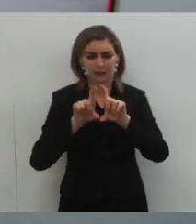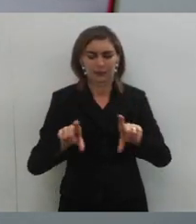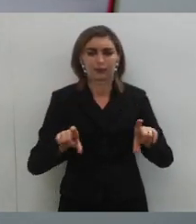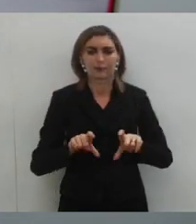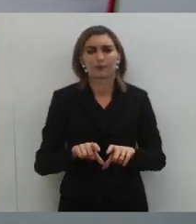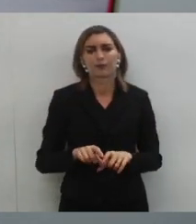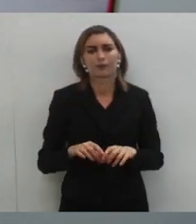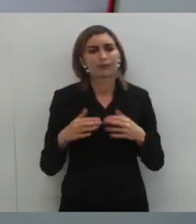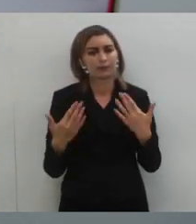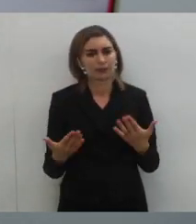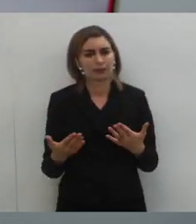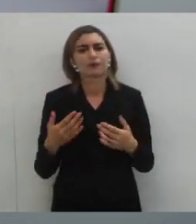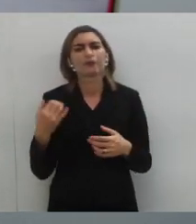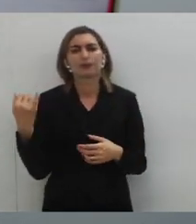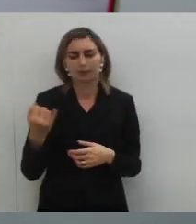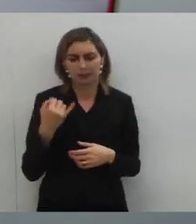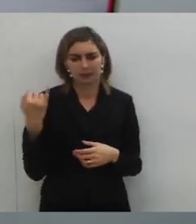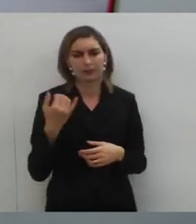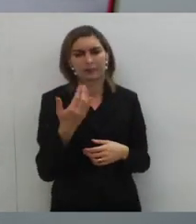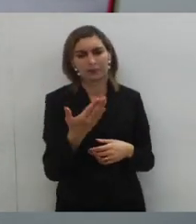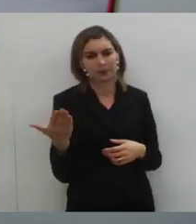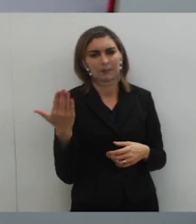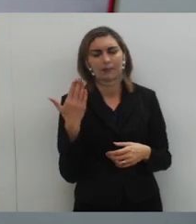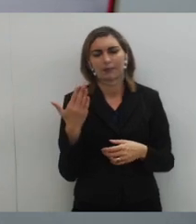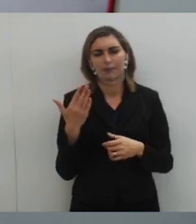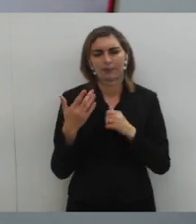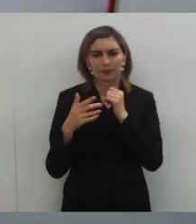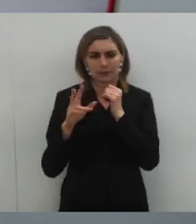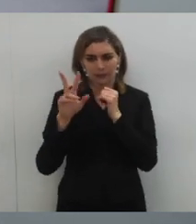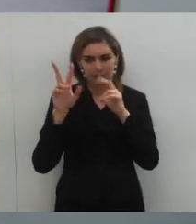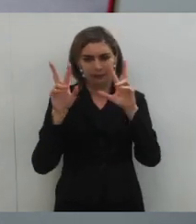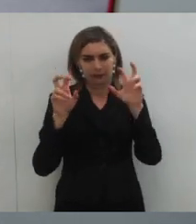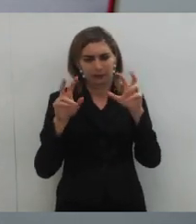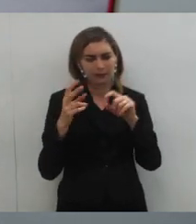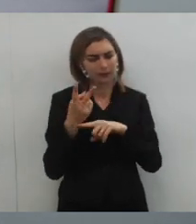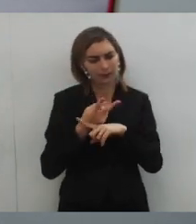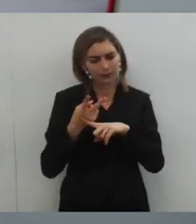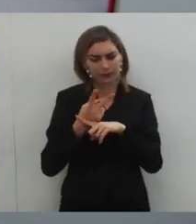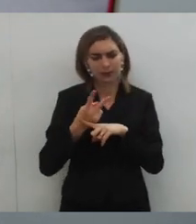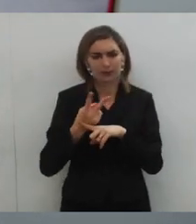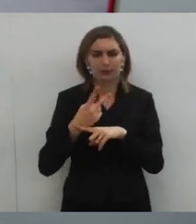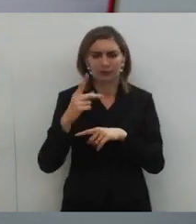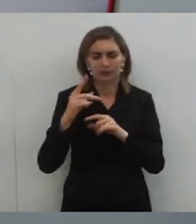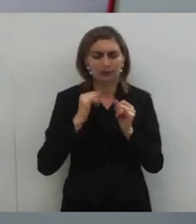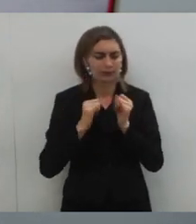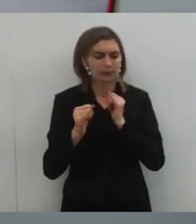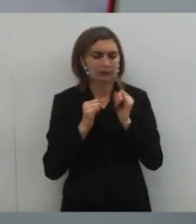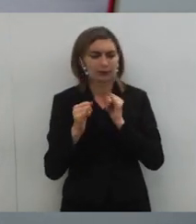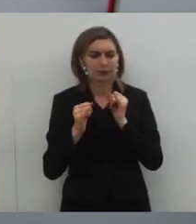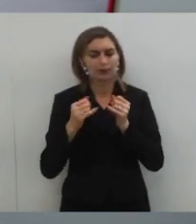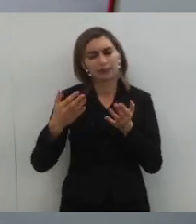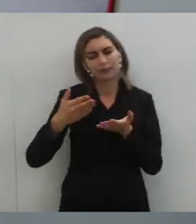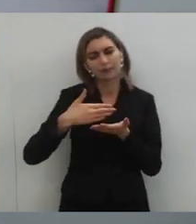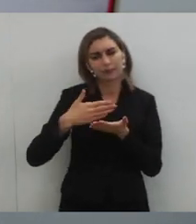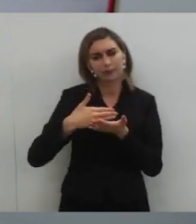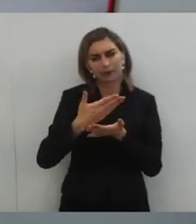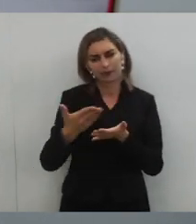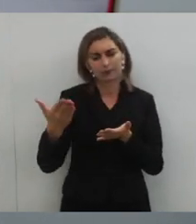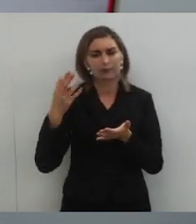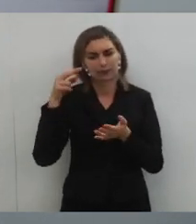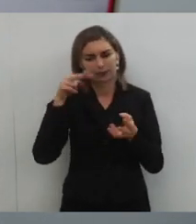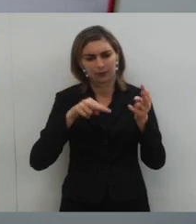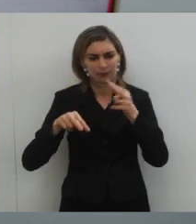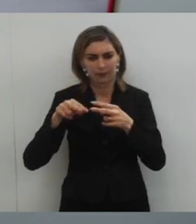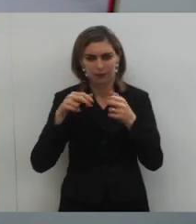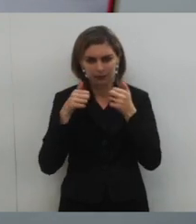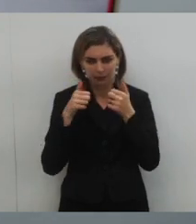oração. Então, vale muito a pena você pegar esse assunto, procurar aí na internet ou num livro e dar uma olhadinha,